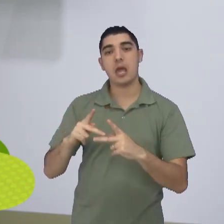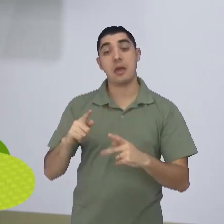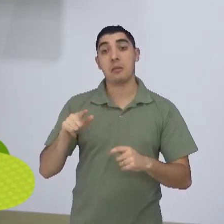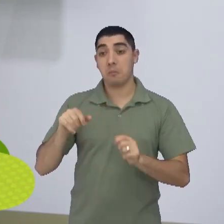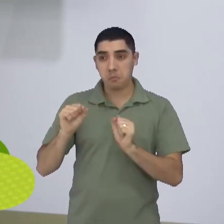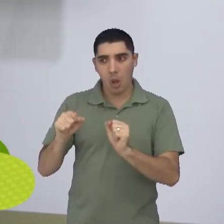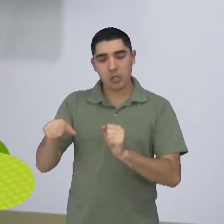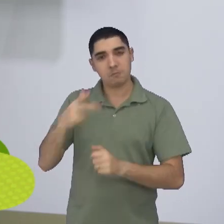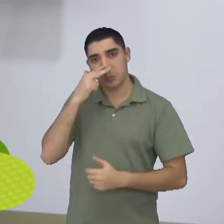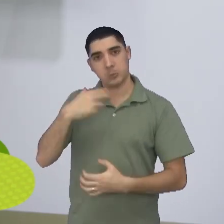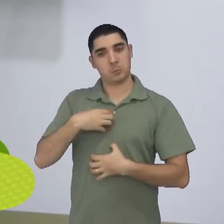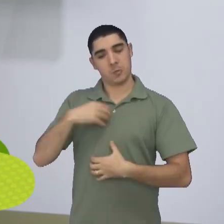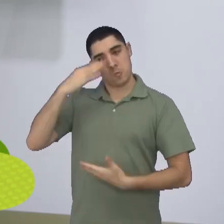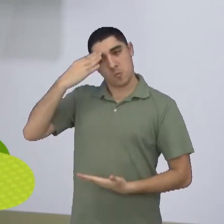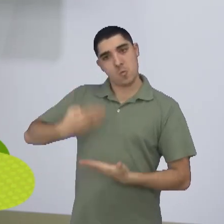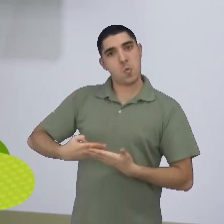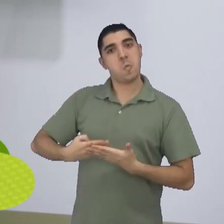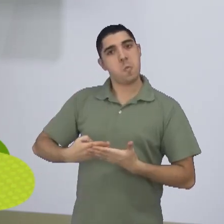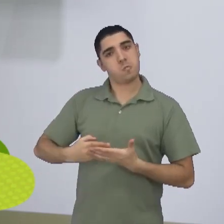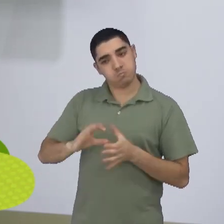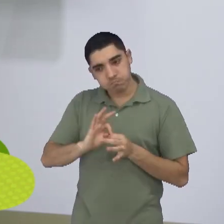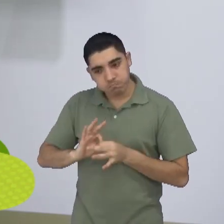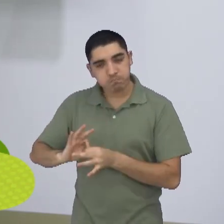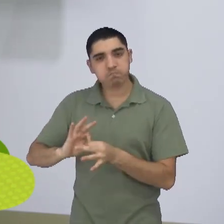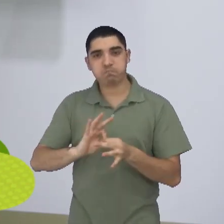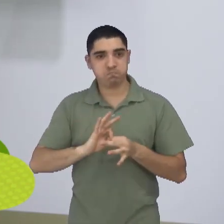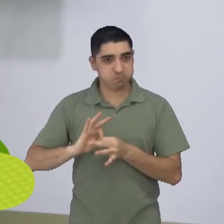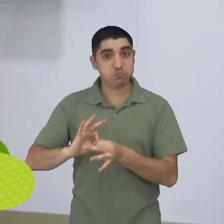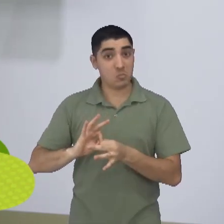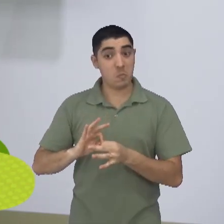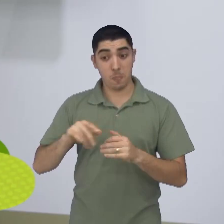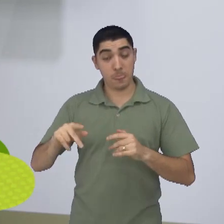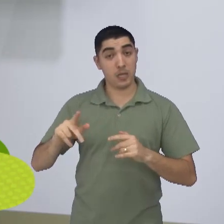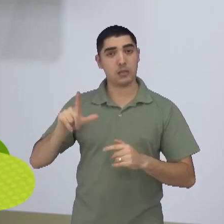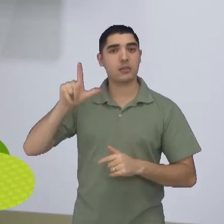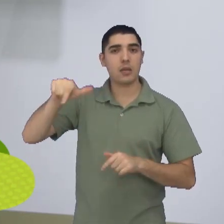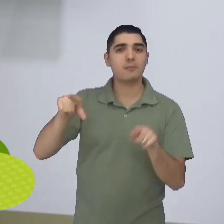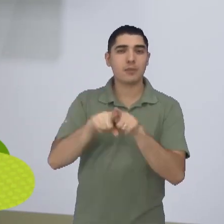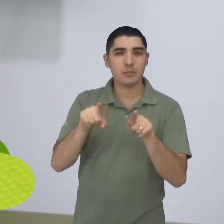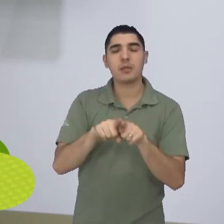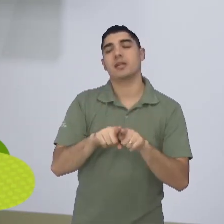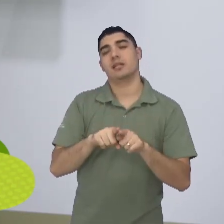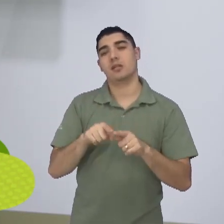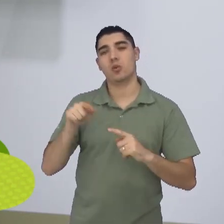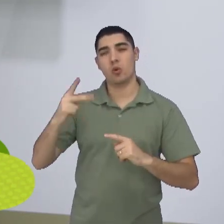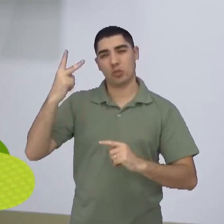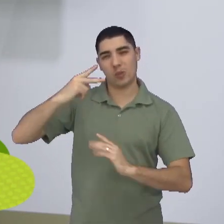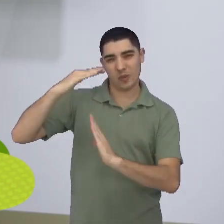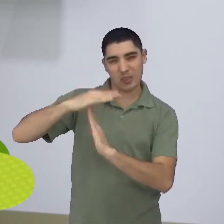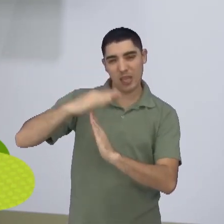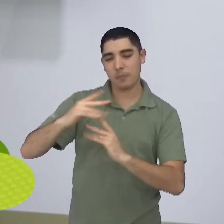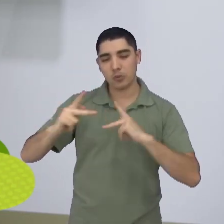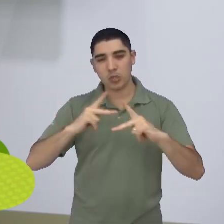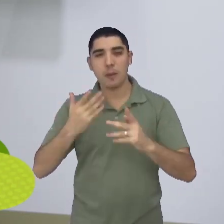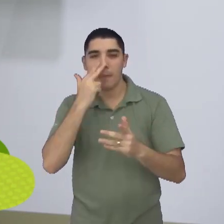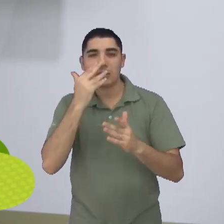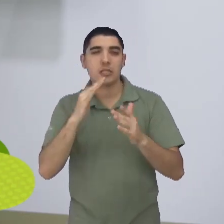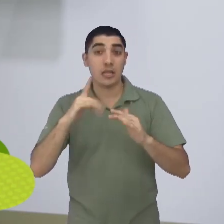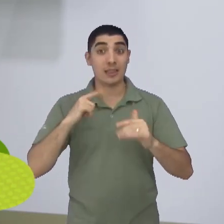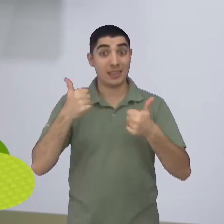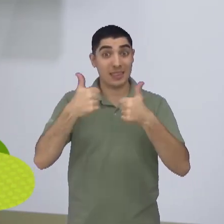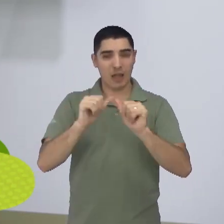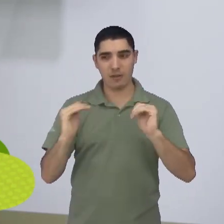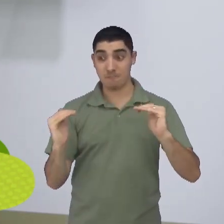time retomou ela, está jogando muito bem. O segundo ponto deixou de oscilar durante os períodos. O São José jogava 2